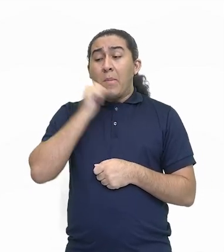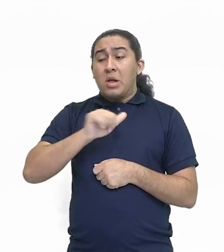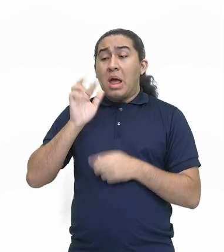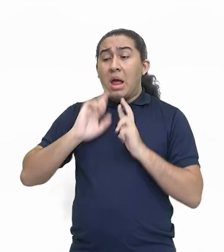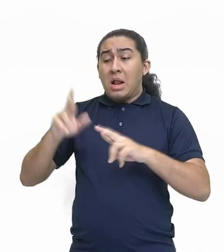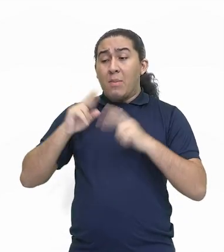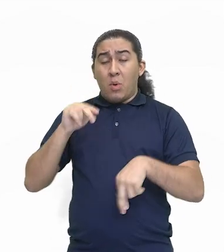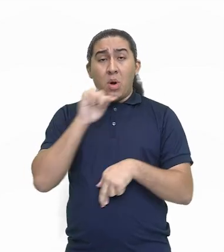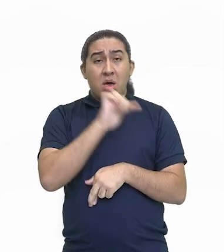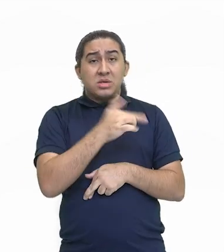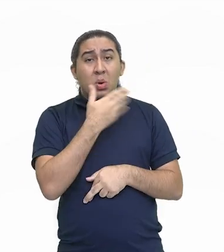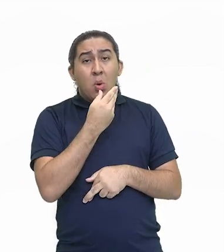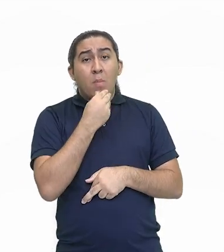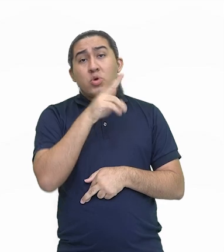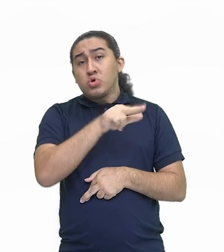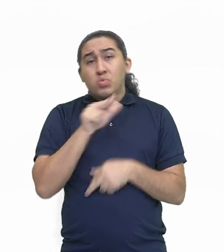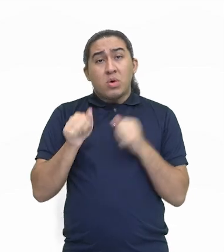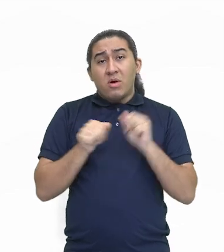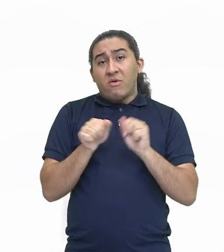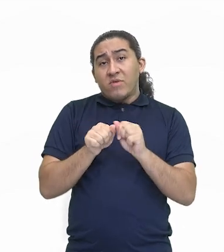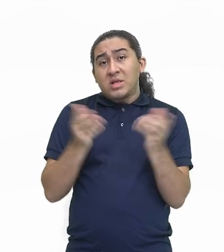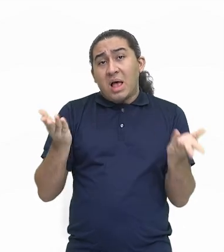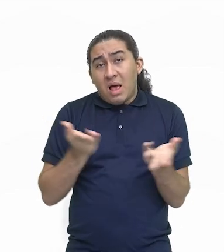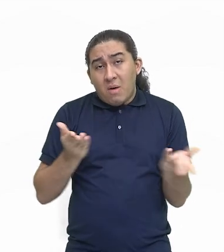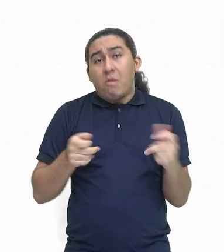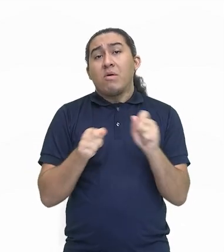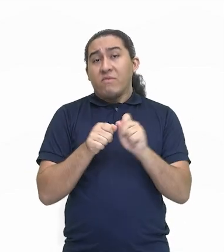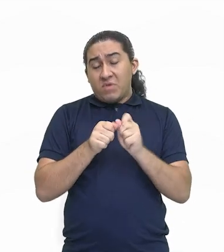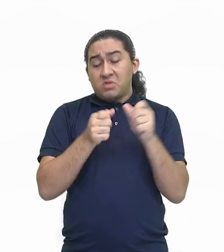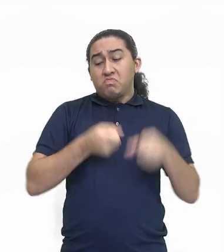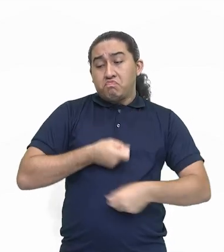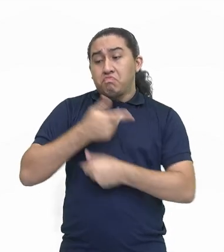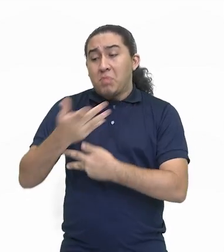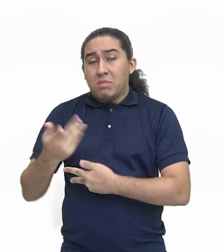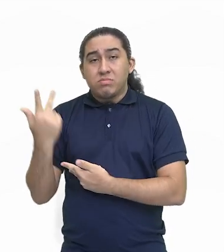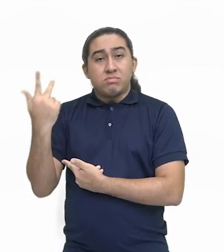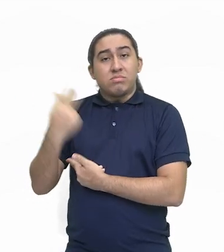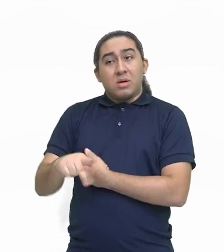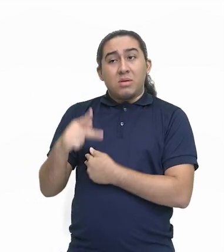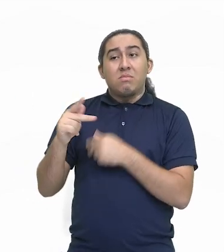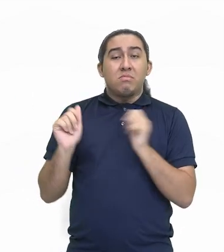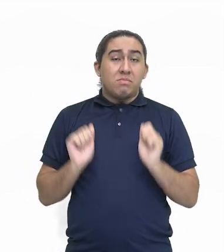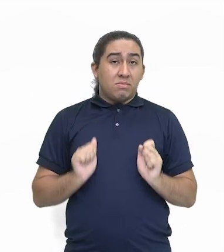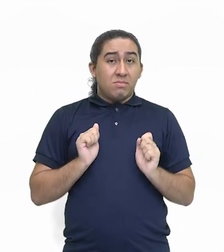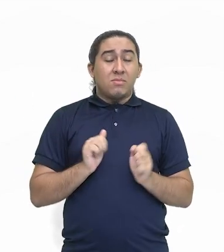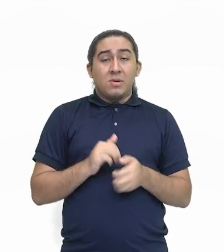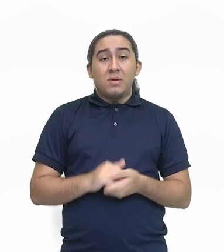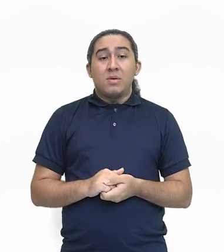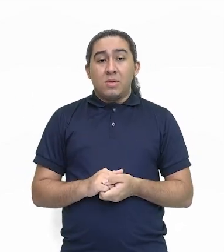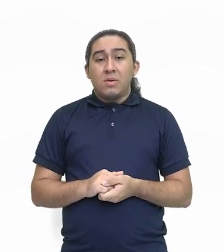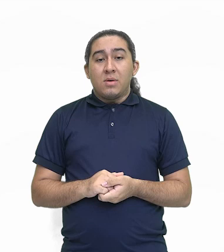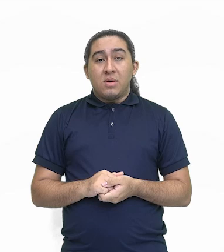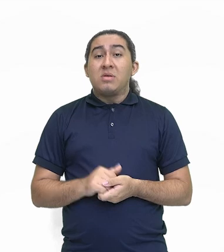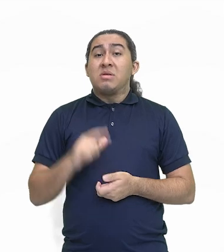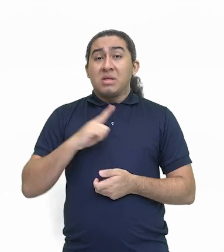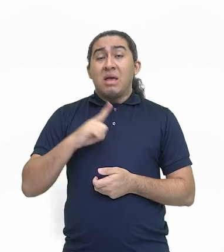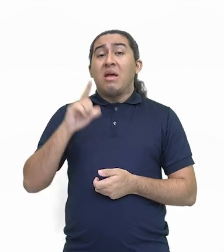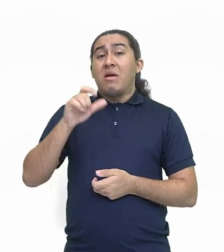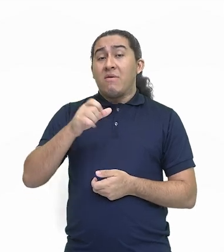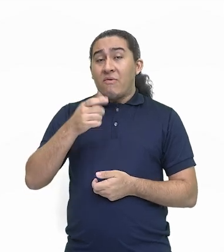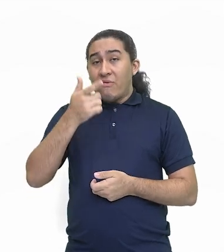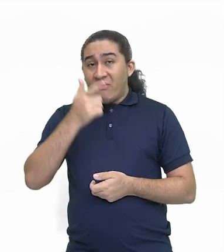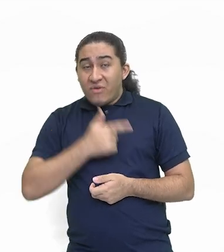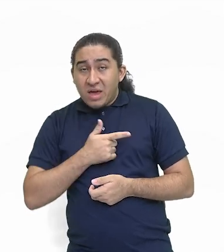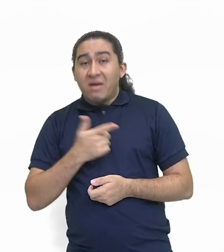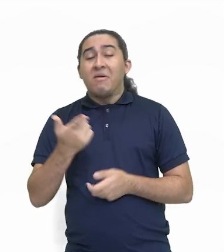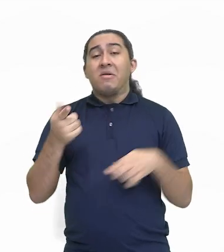nunca fez, pois agora ela receba, né? A poesia que ele fez. Então chamou de feia,